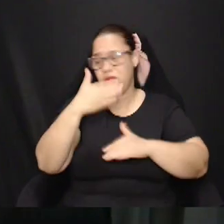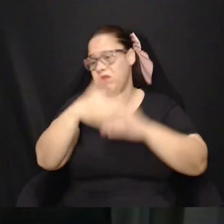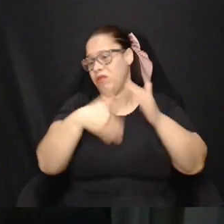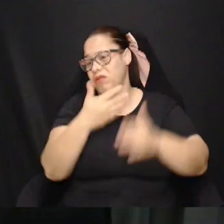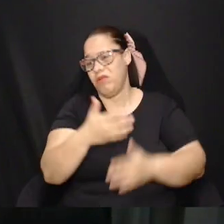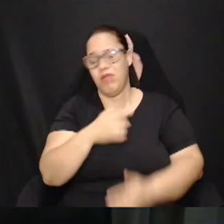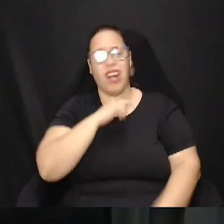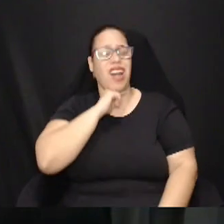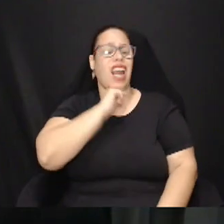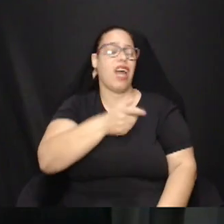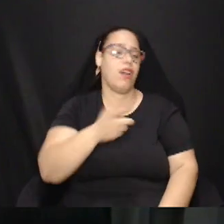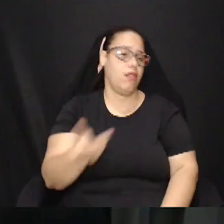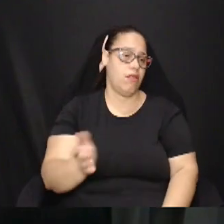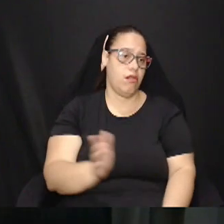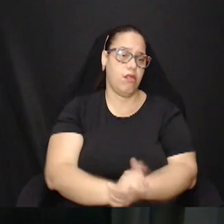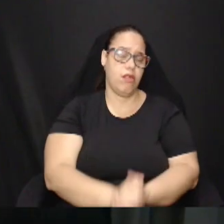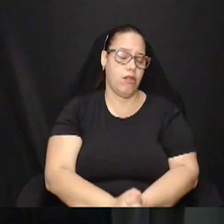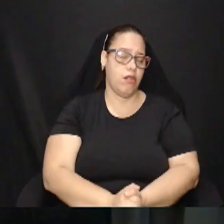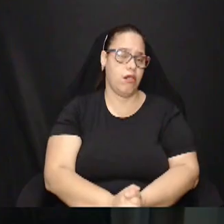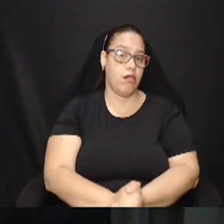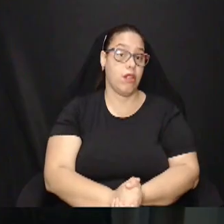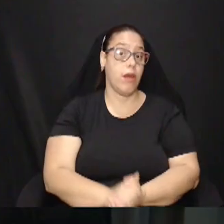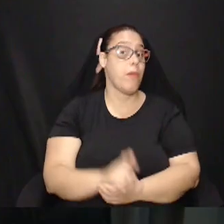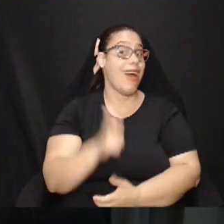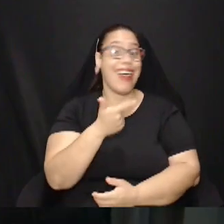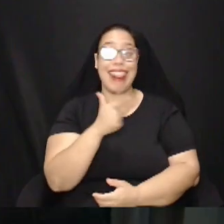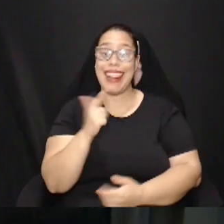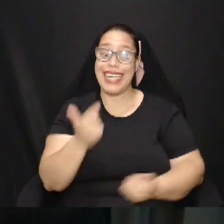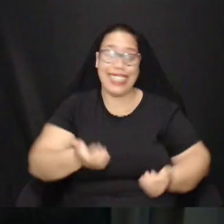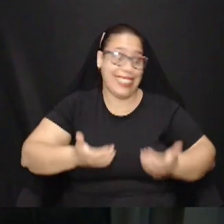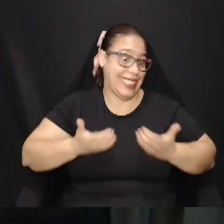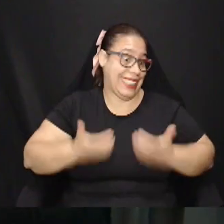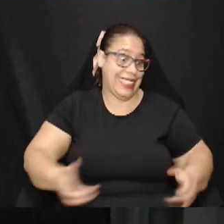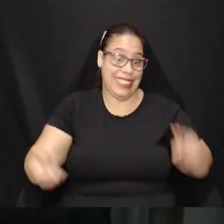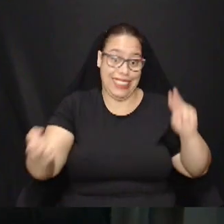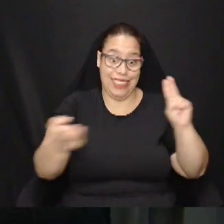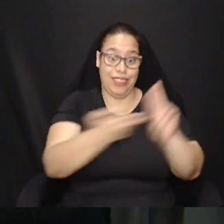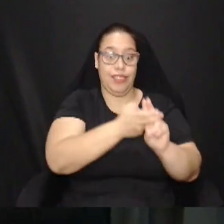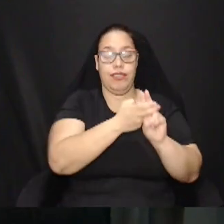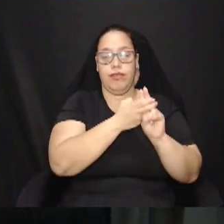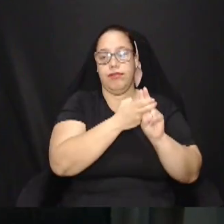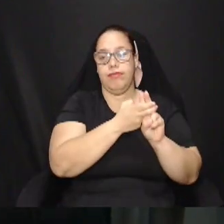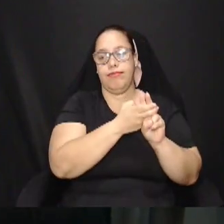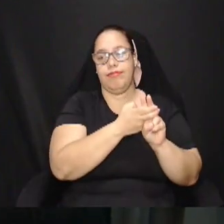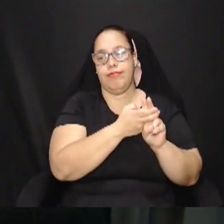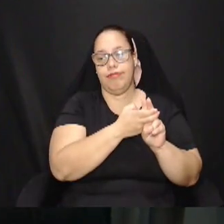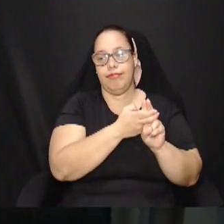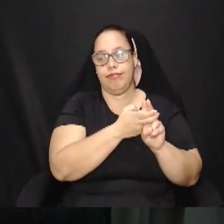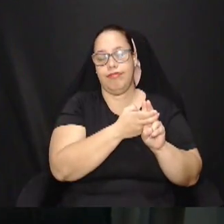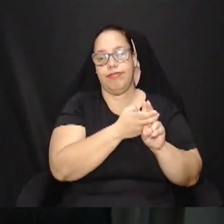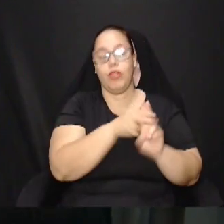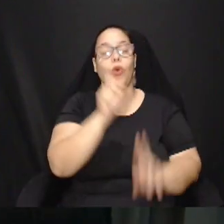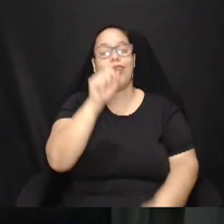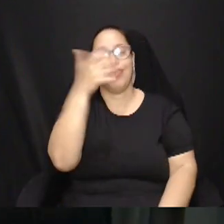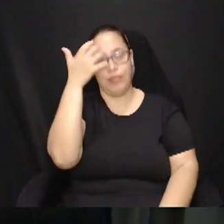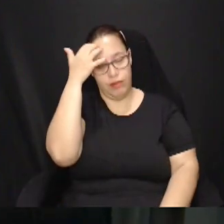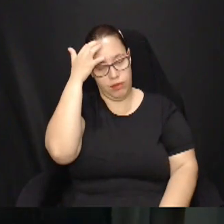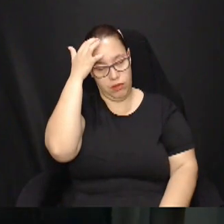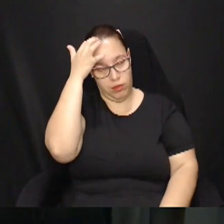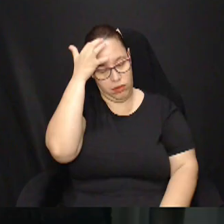disso. Mas não tem uma carga econômica para o Sistema Nacional. Então, o que é o que acontece? Os sistemas de